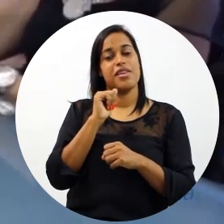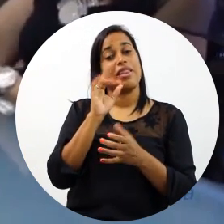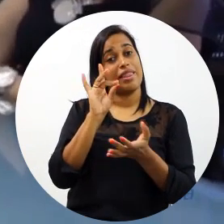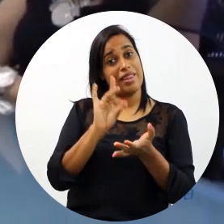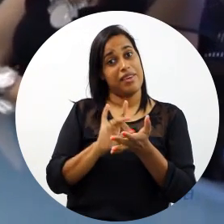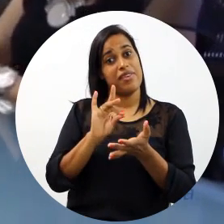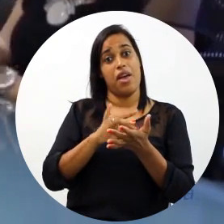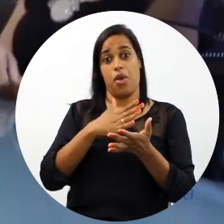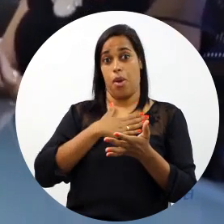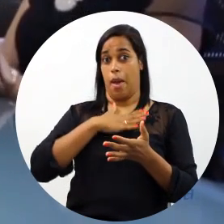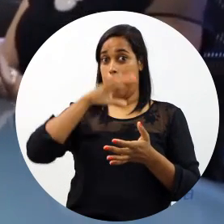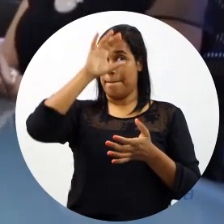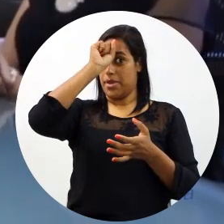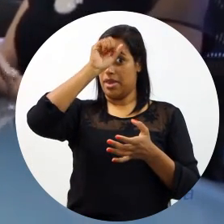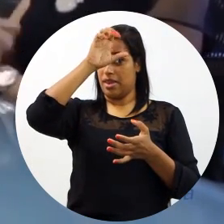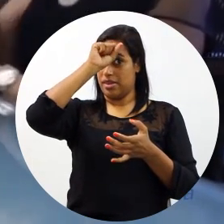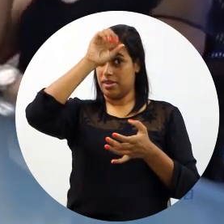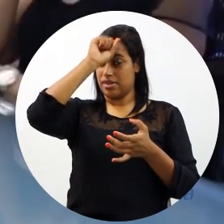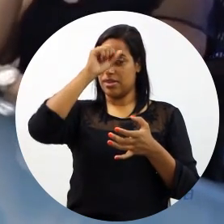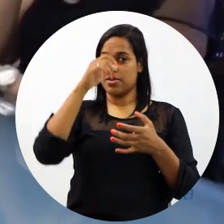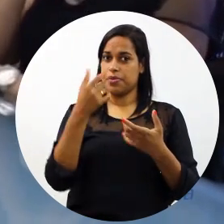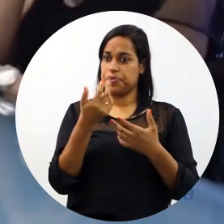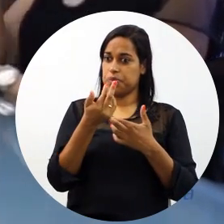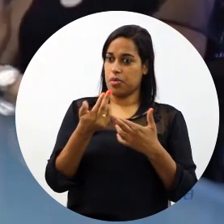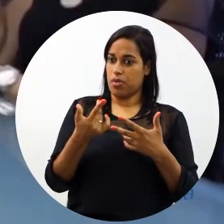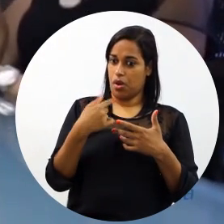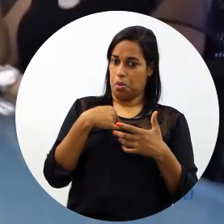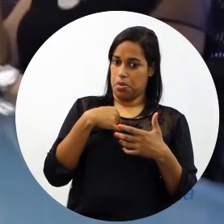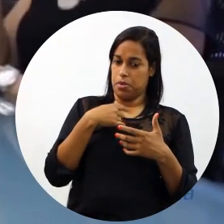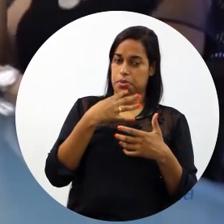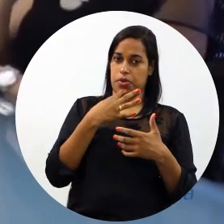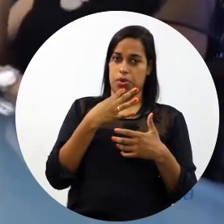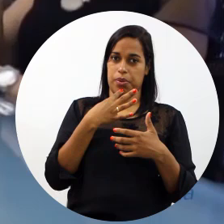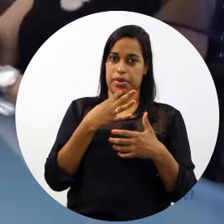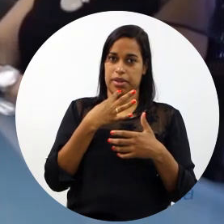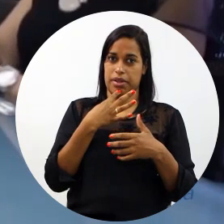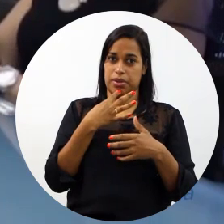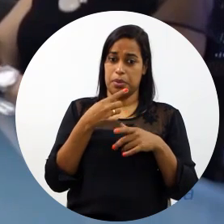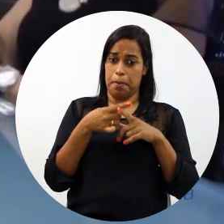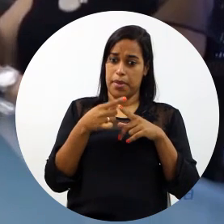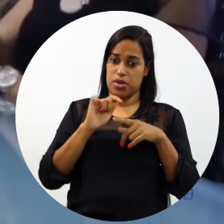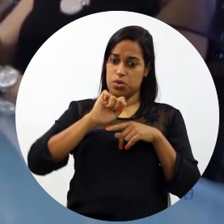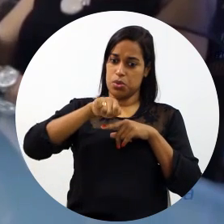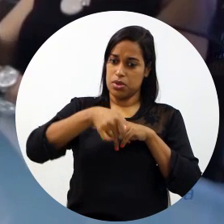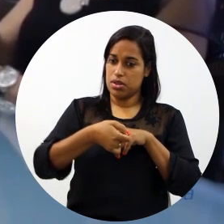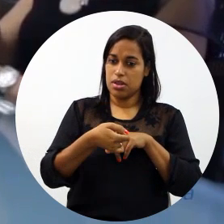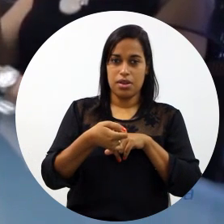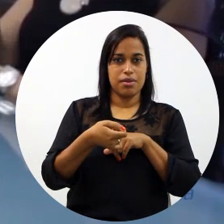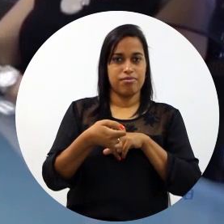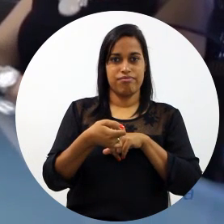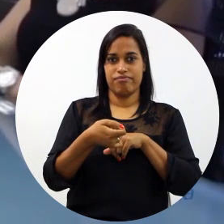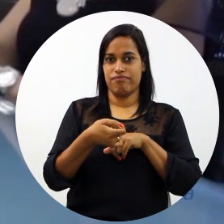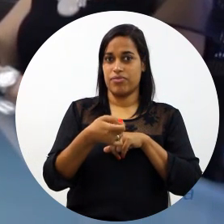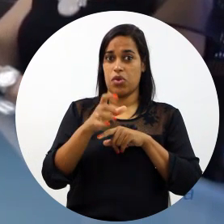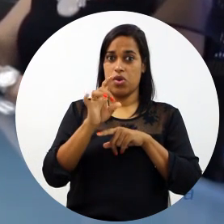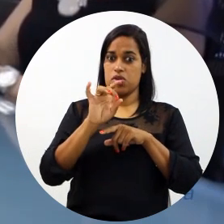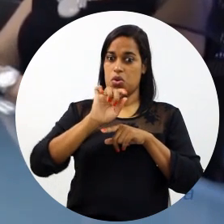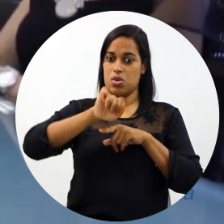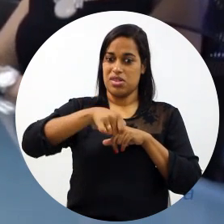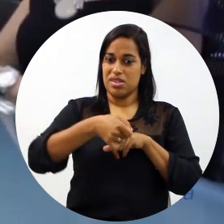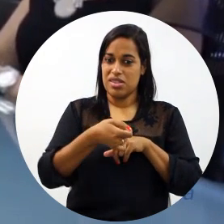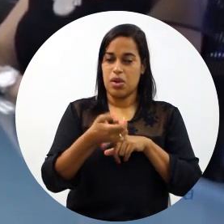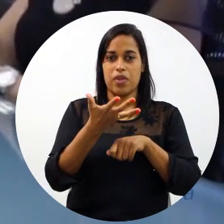quando é, eu aprendi isso, e assim, uma coisa que ficou pra mim, eu conheço, e o sinal não era sinal